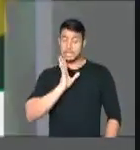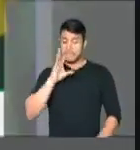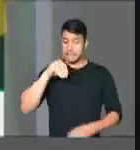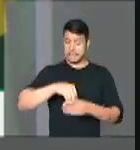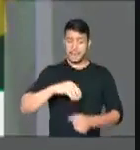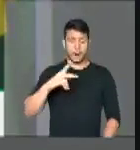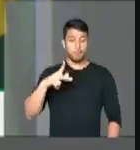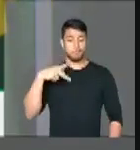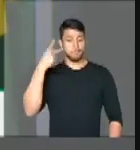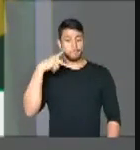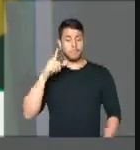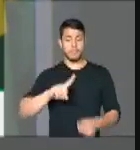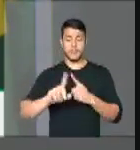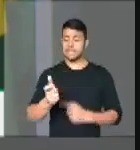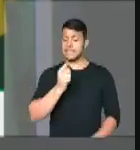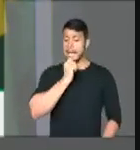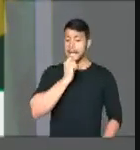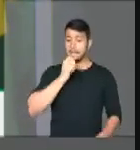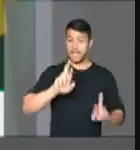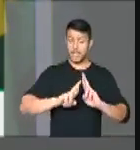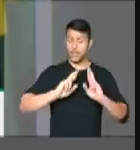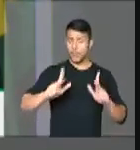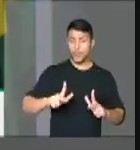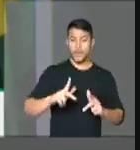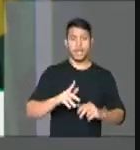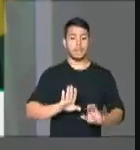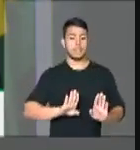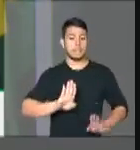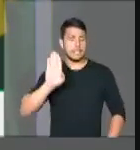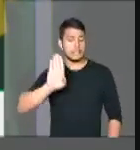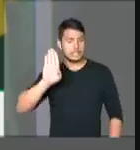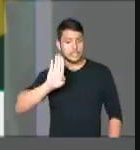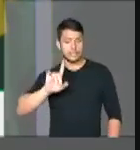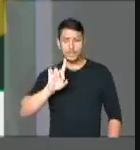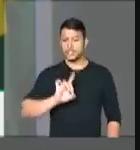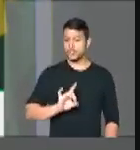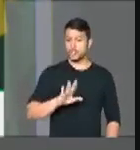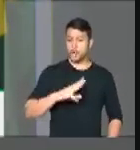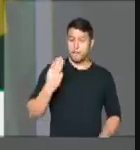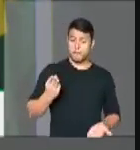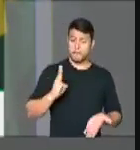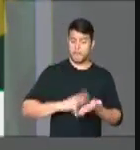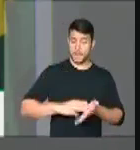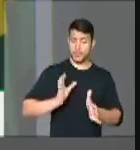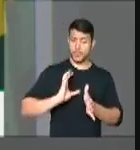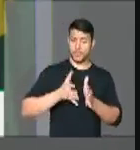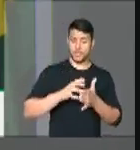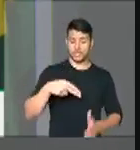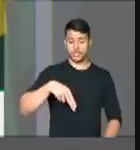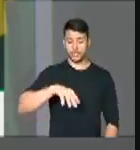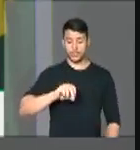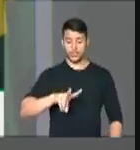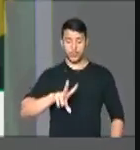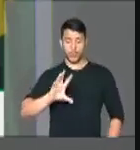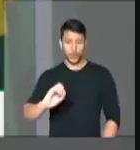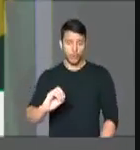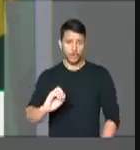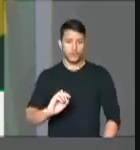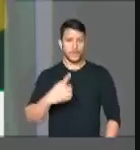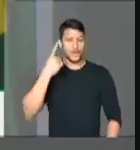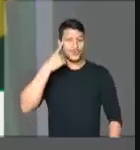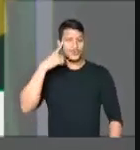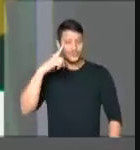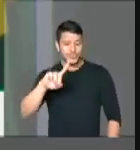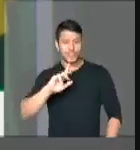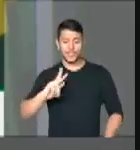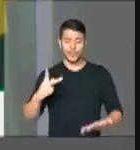política, mas não ainda como candidato, quando você ainda era membro do Partido Novo, num dia de sol no